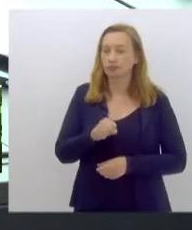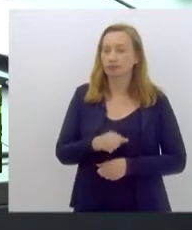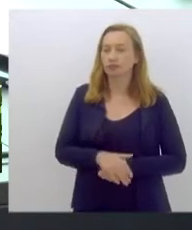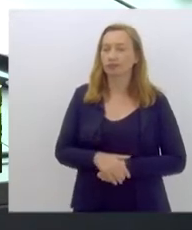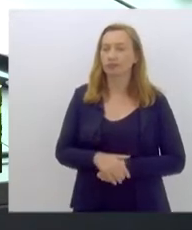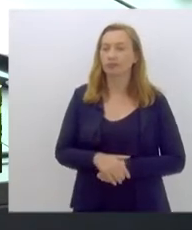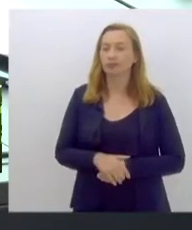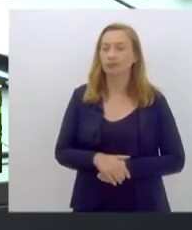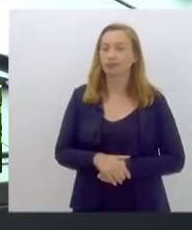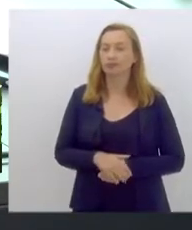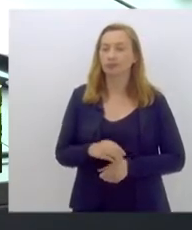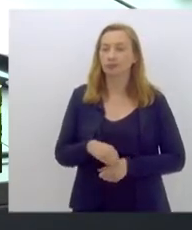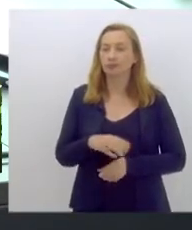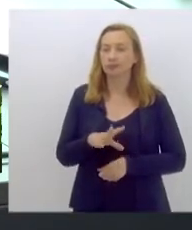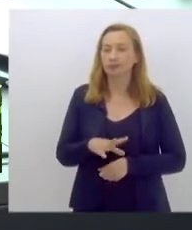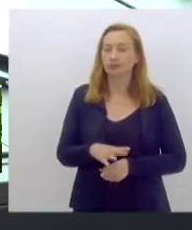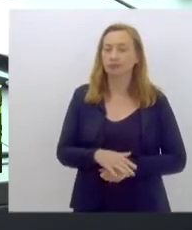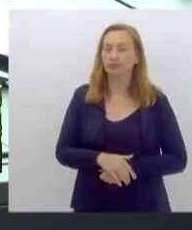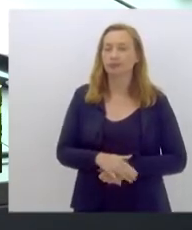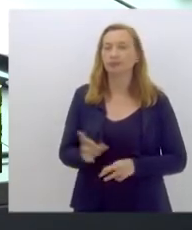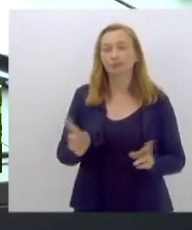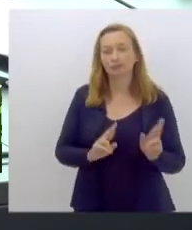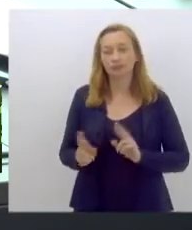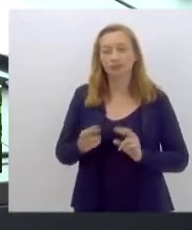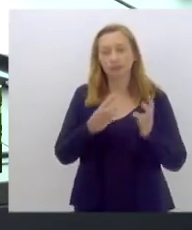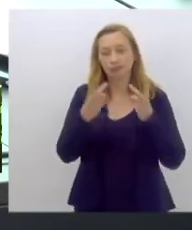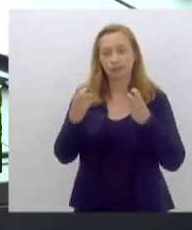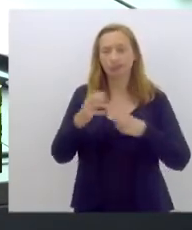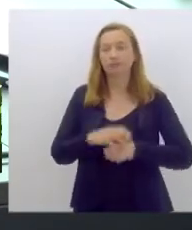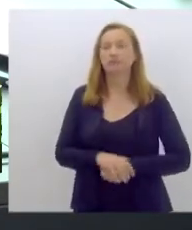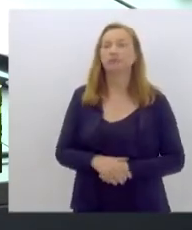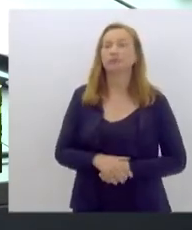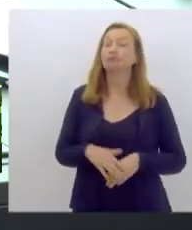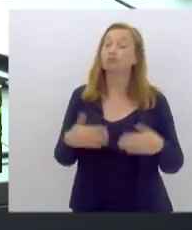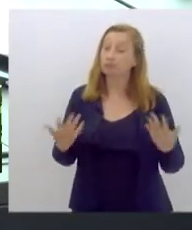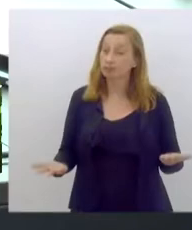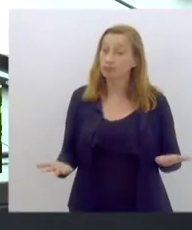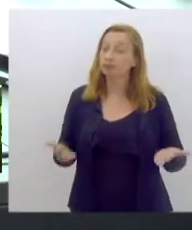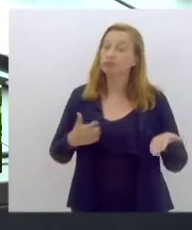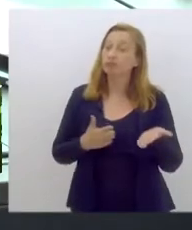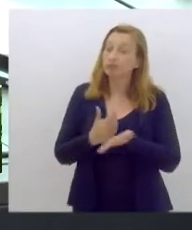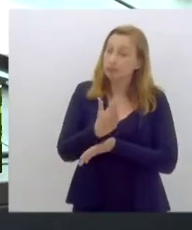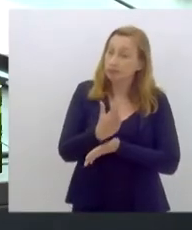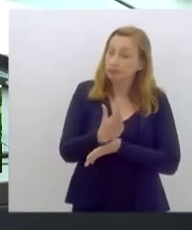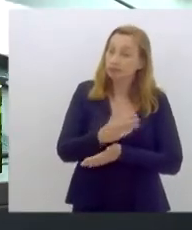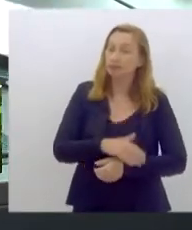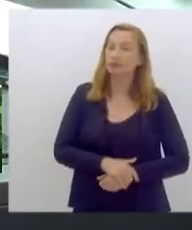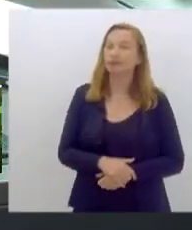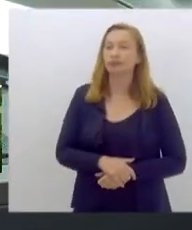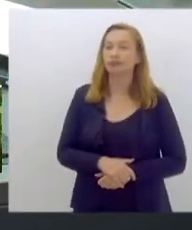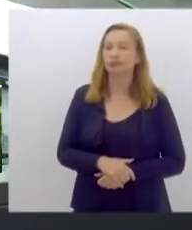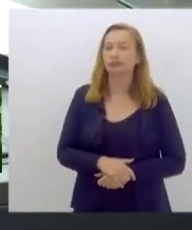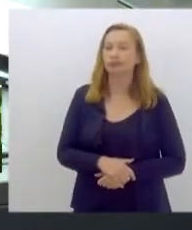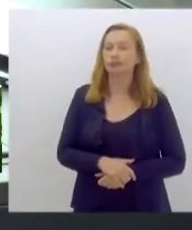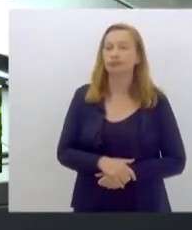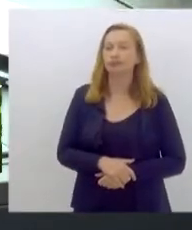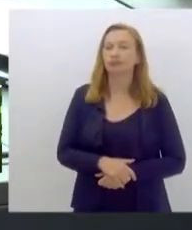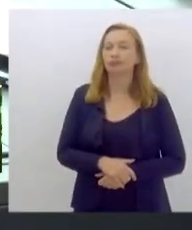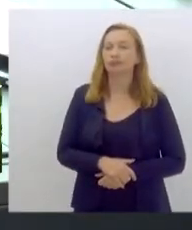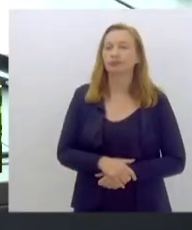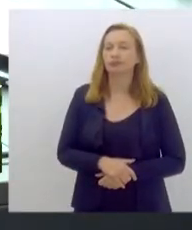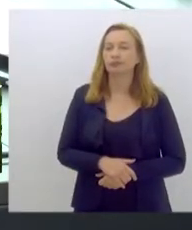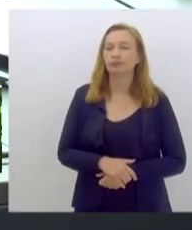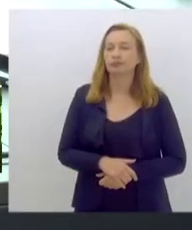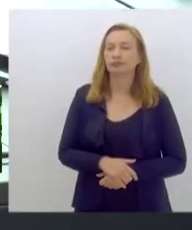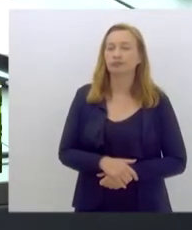um destaque em relação a essa observação. Então, aprovado o parecer